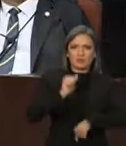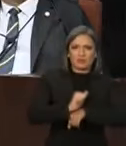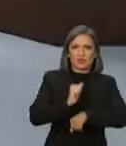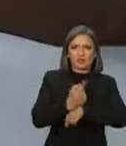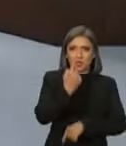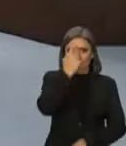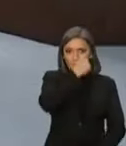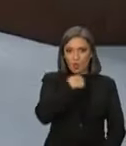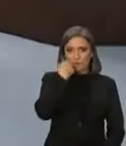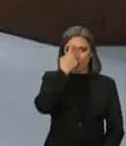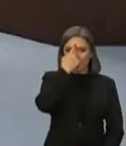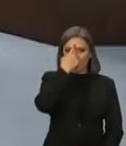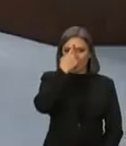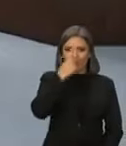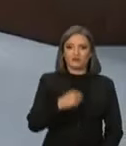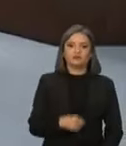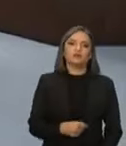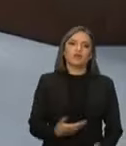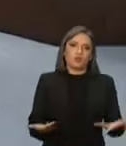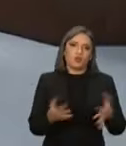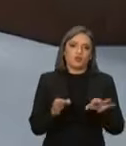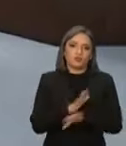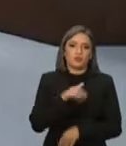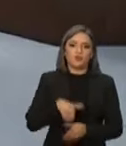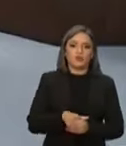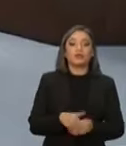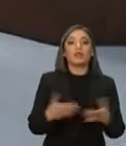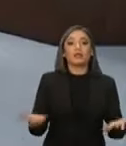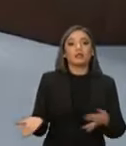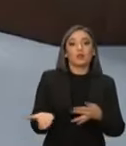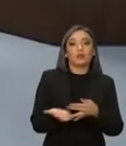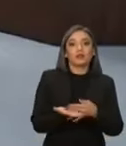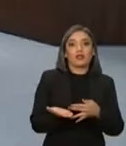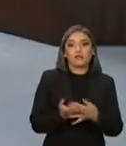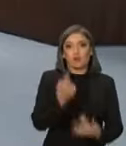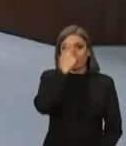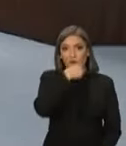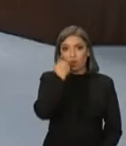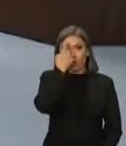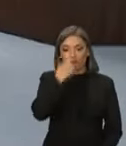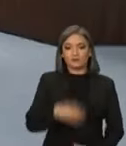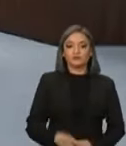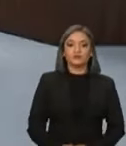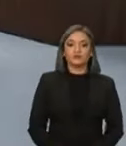E poder terminar o voto hoje ainda. Fica suspensa, então, a sessão pelo prazo de 1 hora.